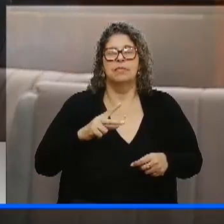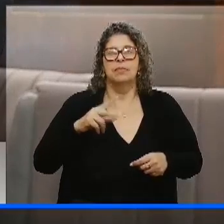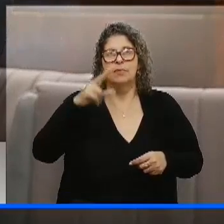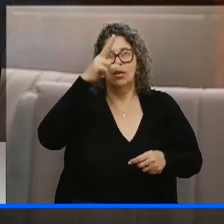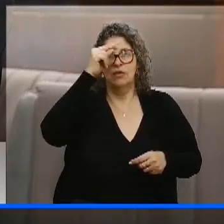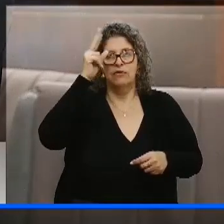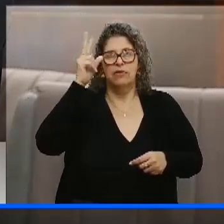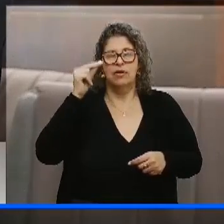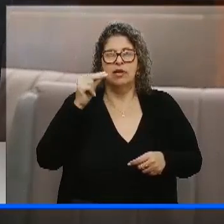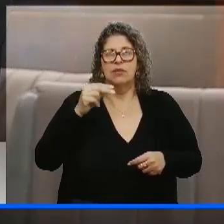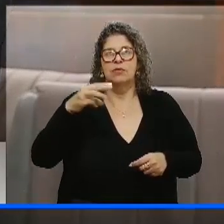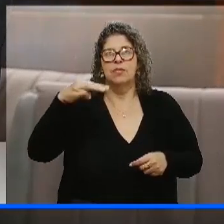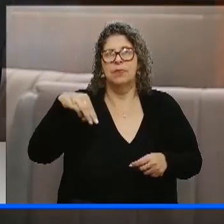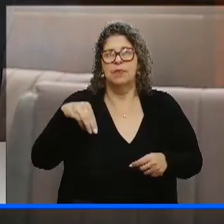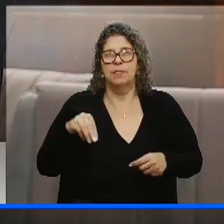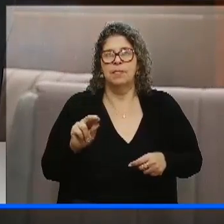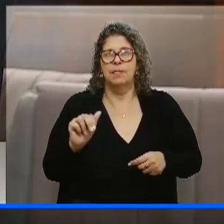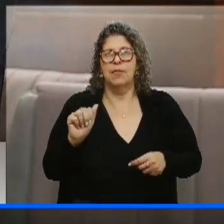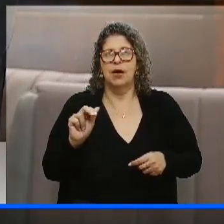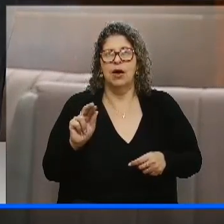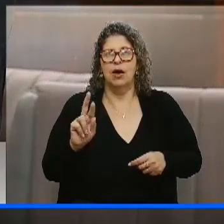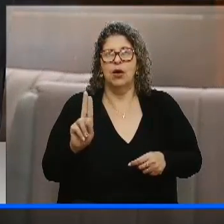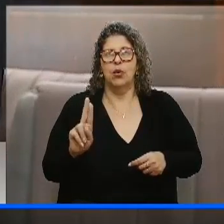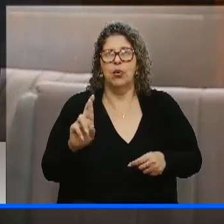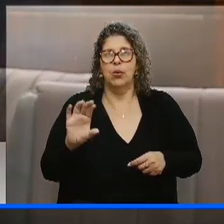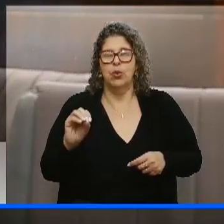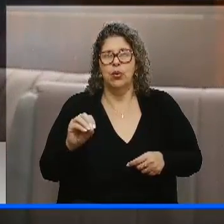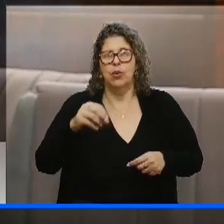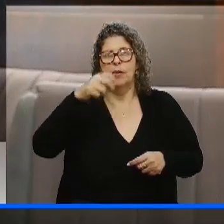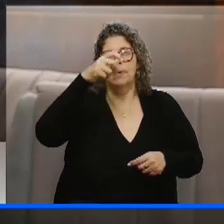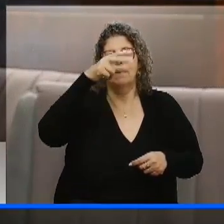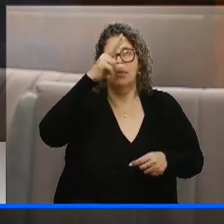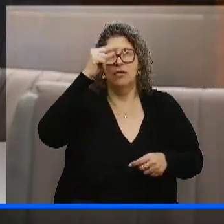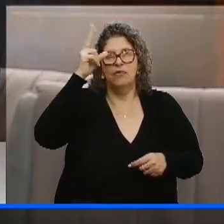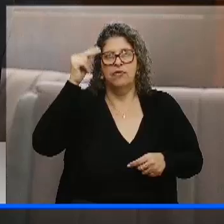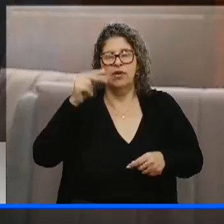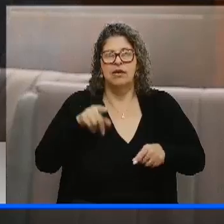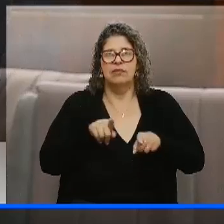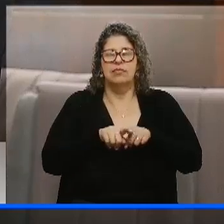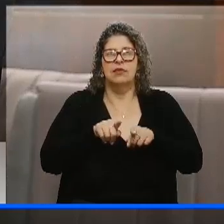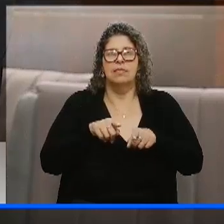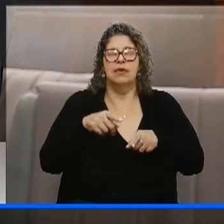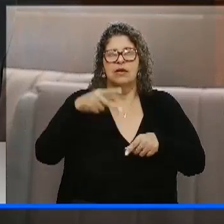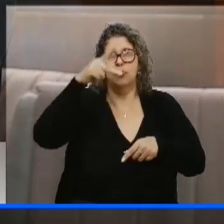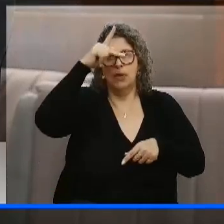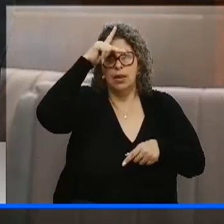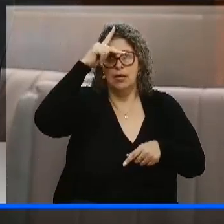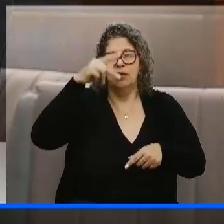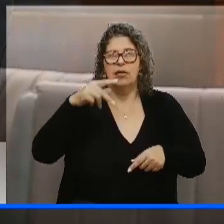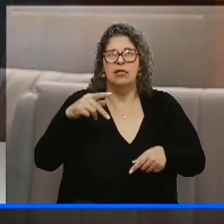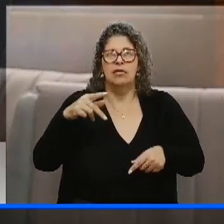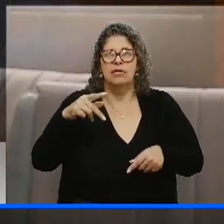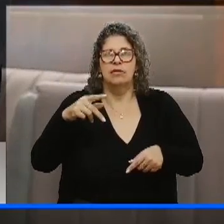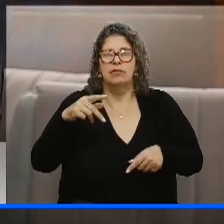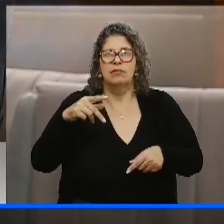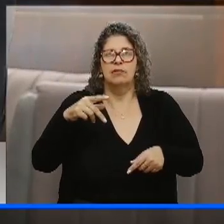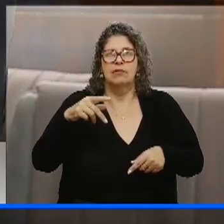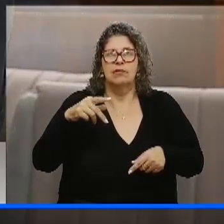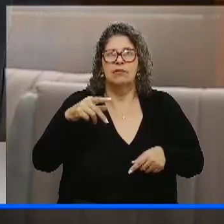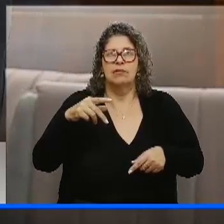vice-prefeita prefeita paula também é vice-presidente da zona sul neste momento a prefeita seu